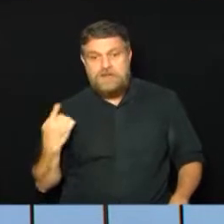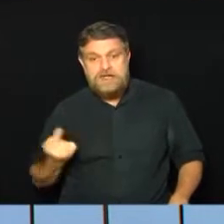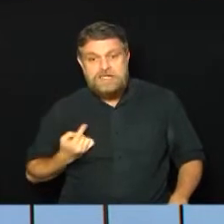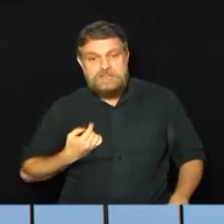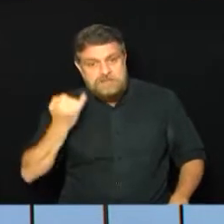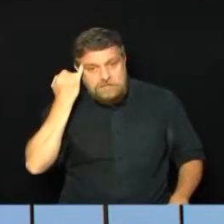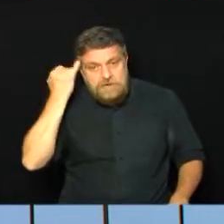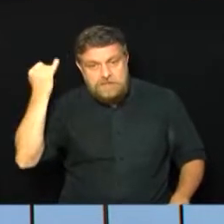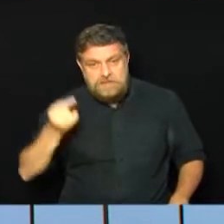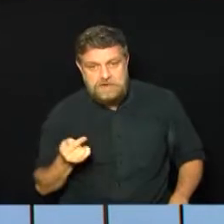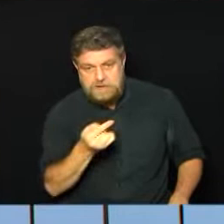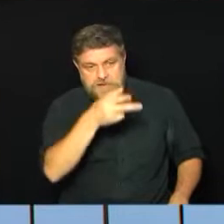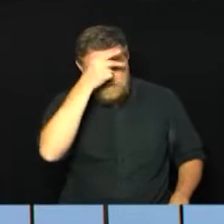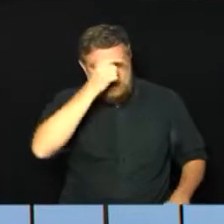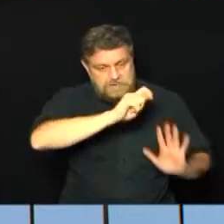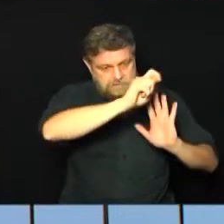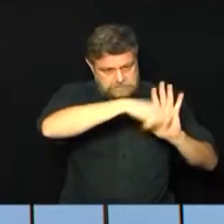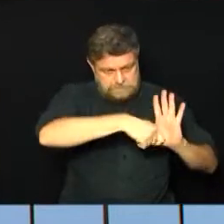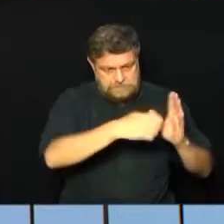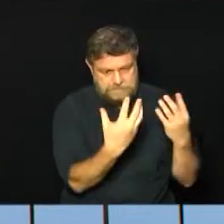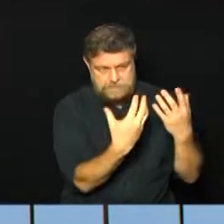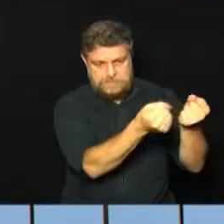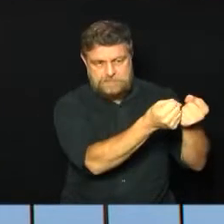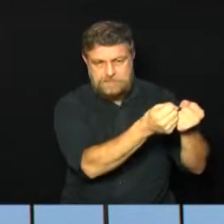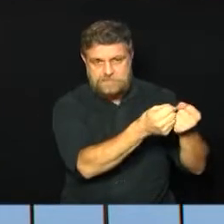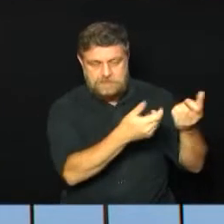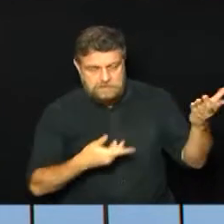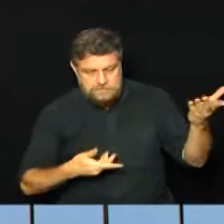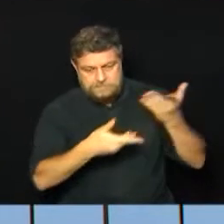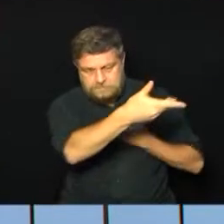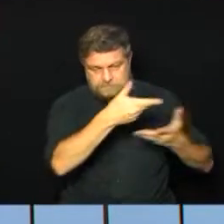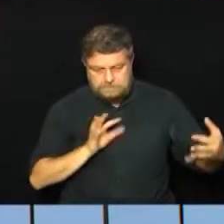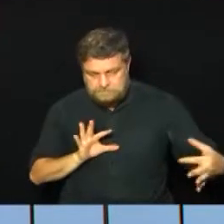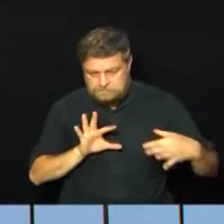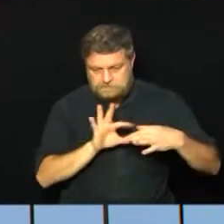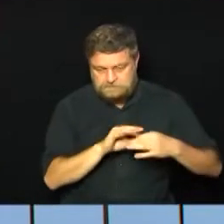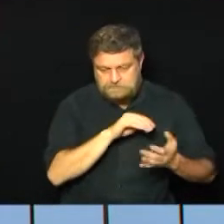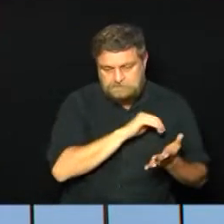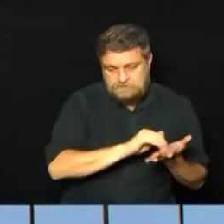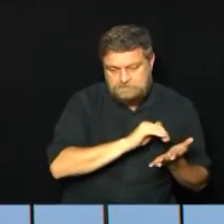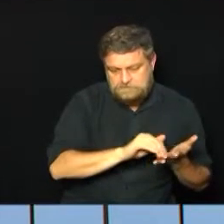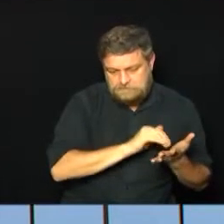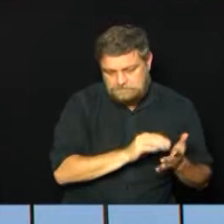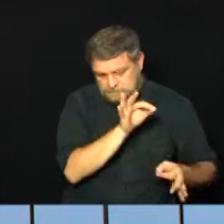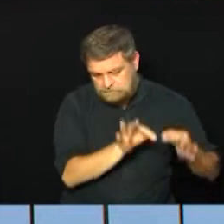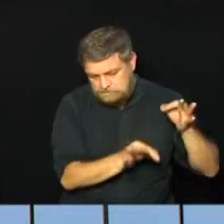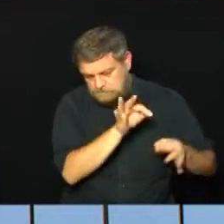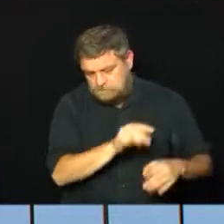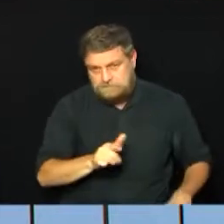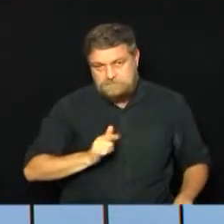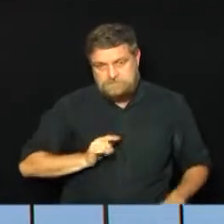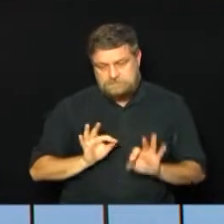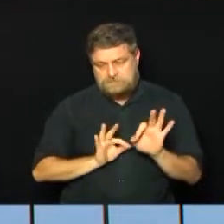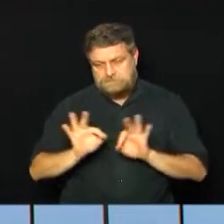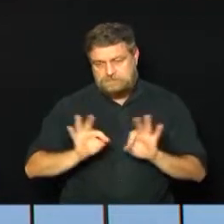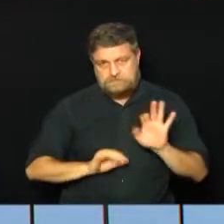quem regulamenta tudo é o Poder Executivo. Então, tudo feito em conjunto com o secretário, assim como muitos projetos que nós fizemos aqui,